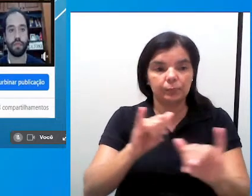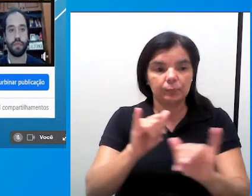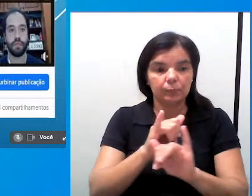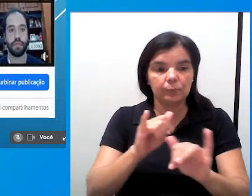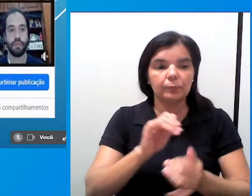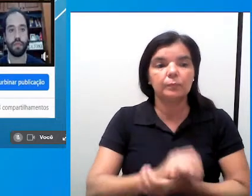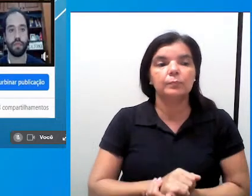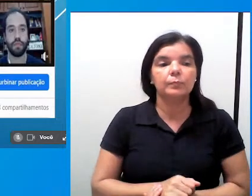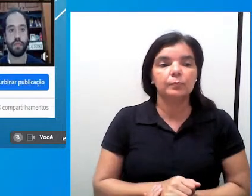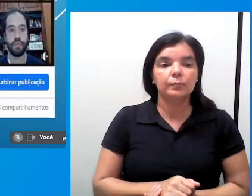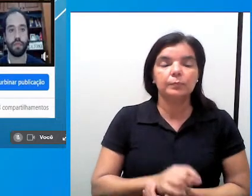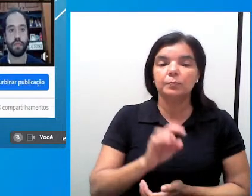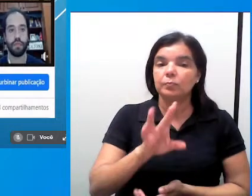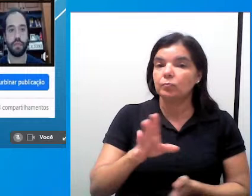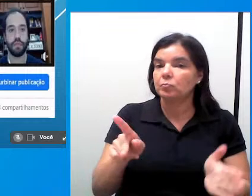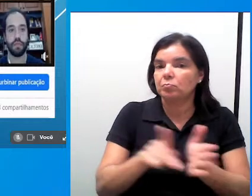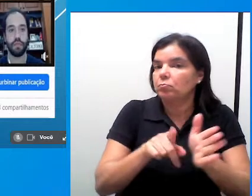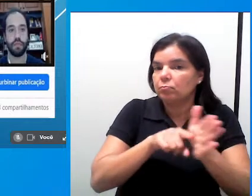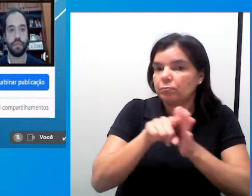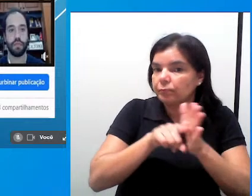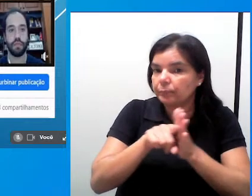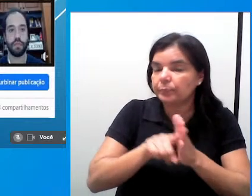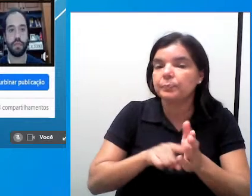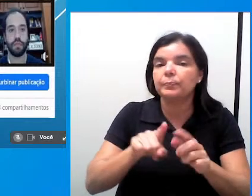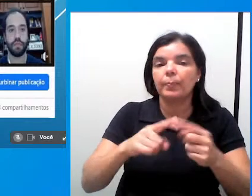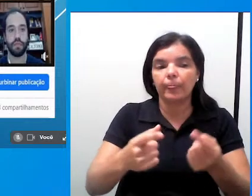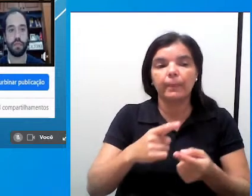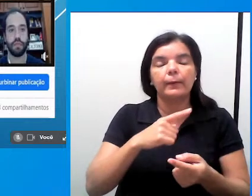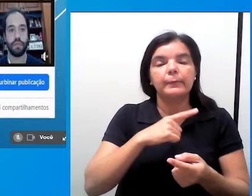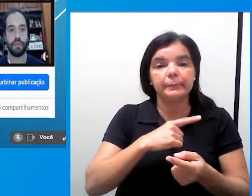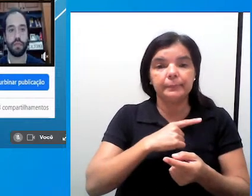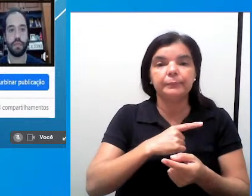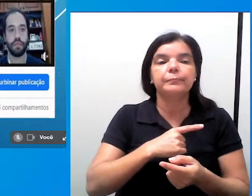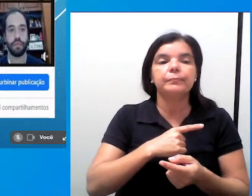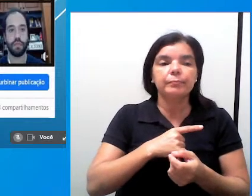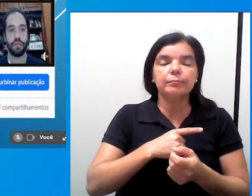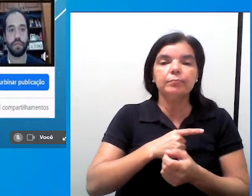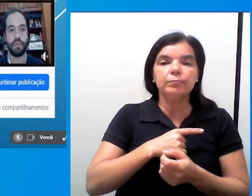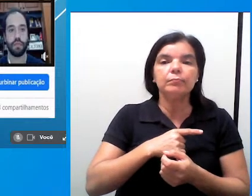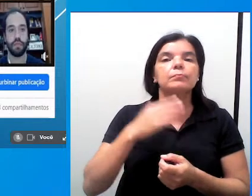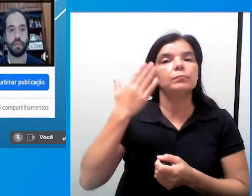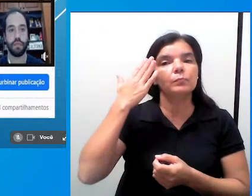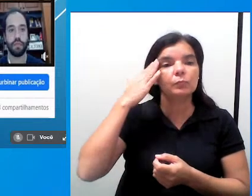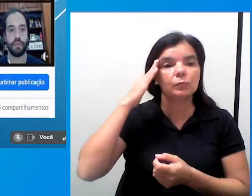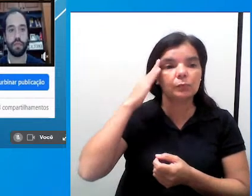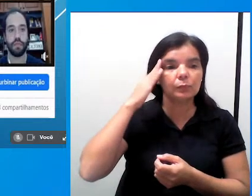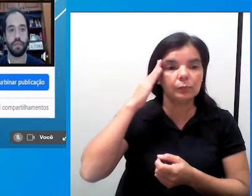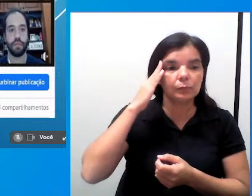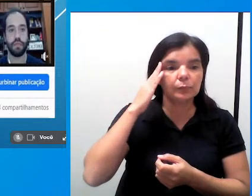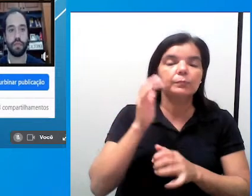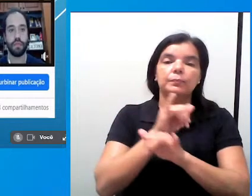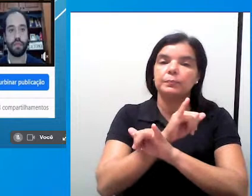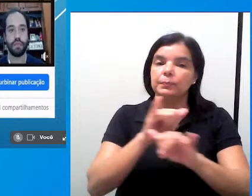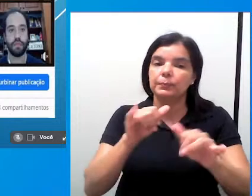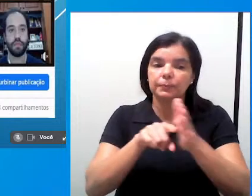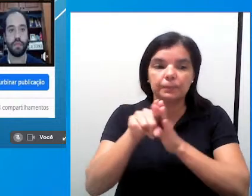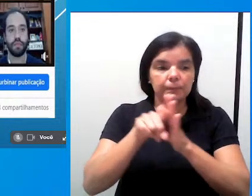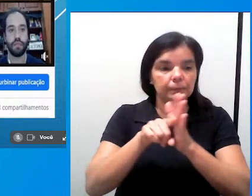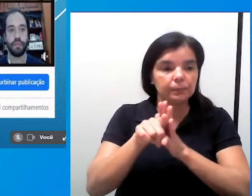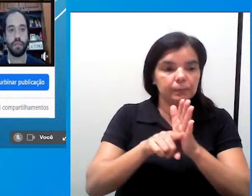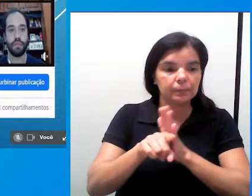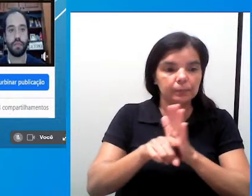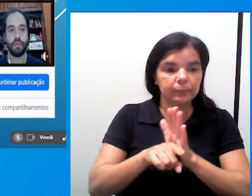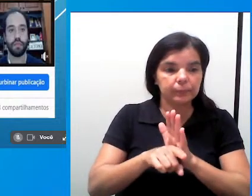fossem textos necessariamente científicos, que tivessem ali um embasamento, né, um link com publicações científicas, mas que